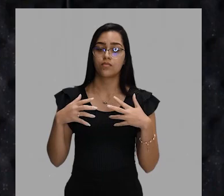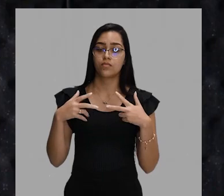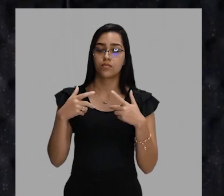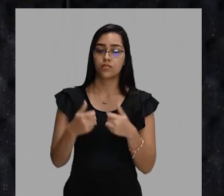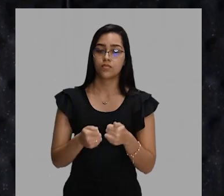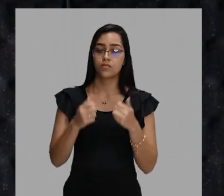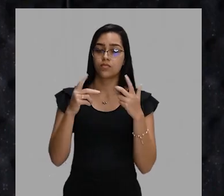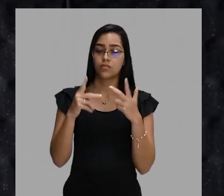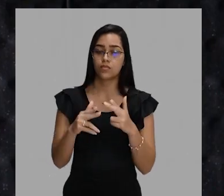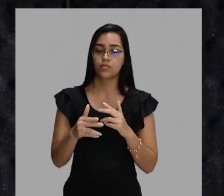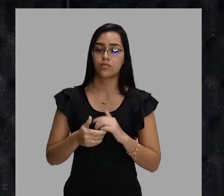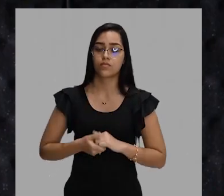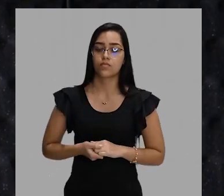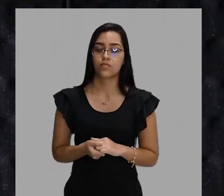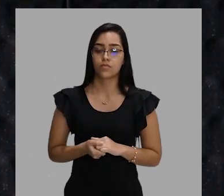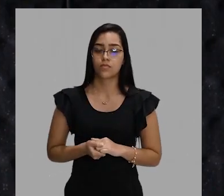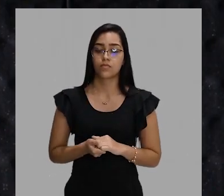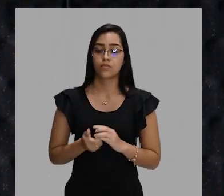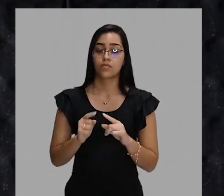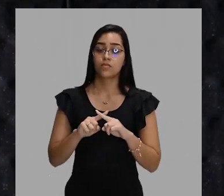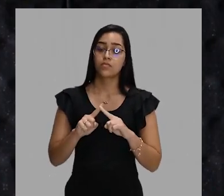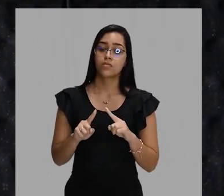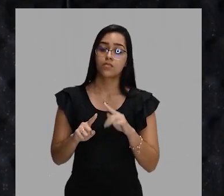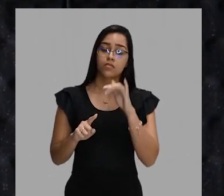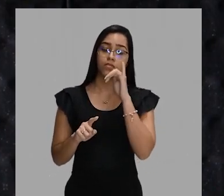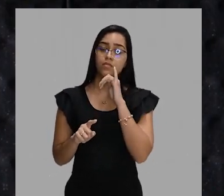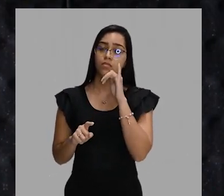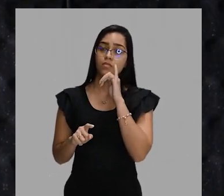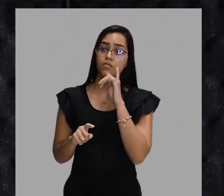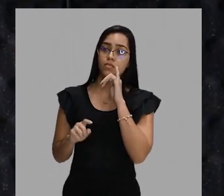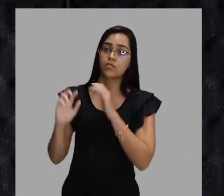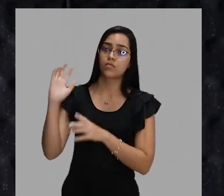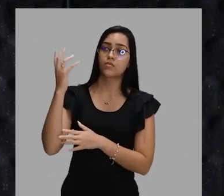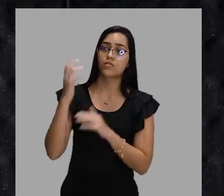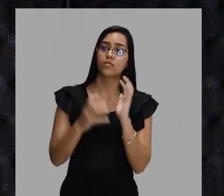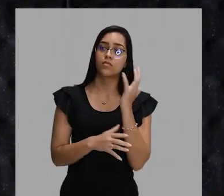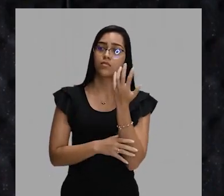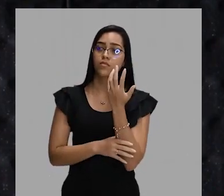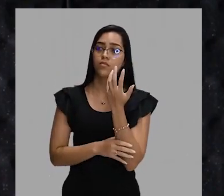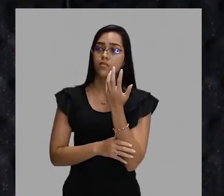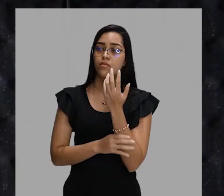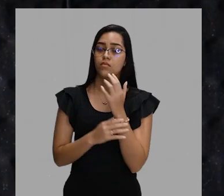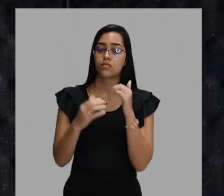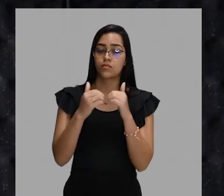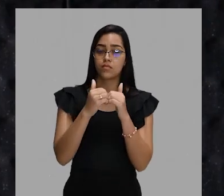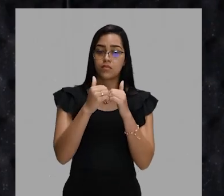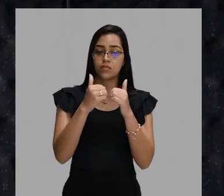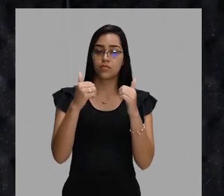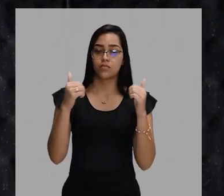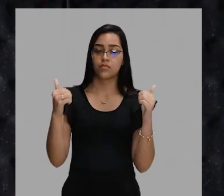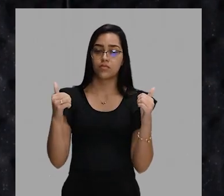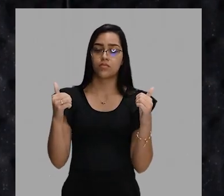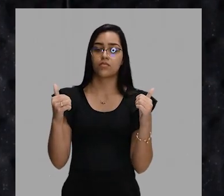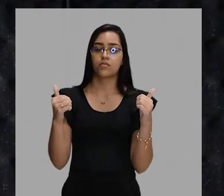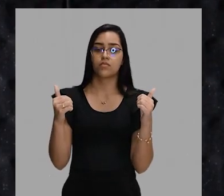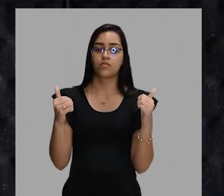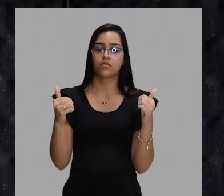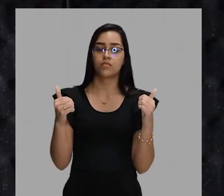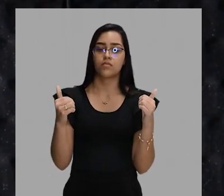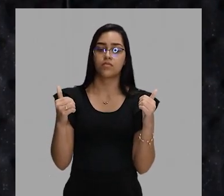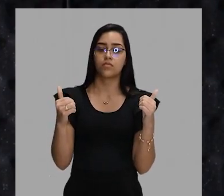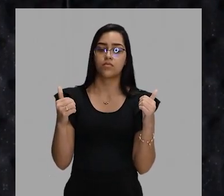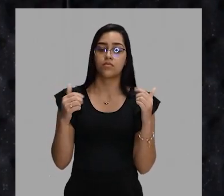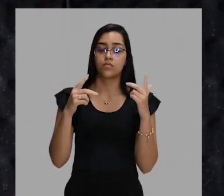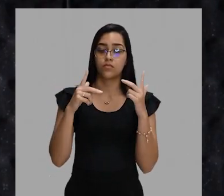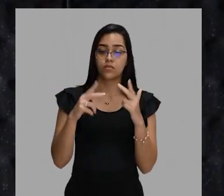aqui são da mesma espécie, mas por um acaso, a natureza, de repente, separou esse grupo de indivíduos